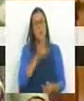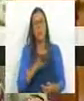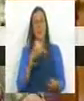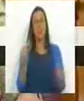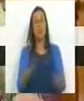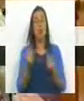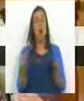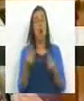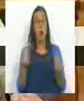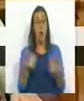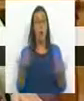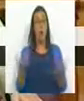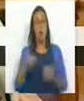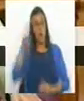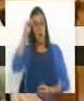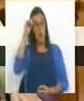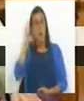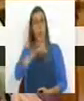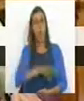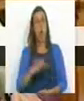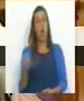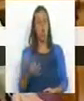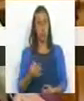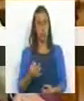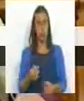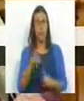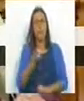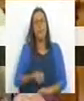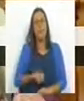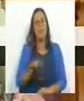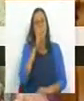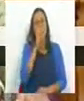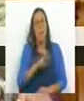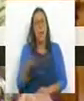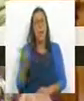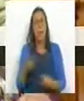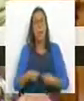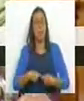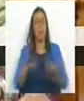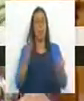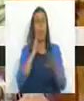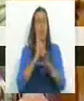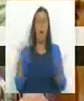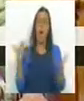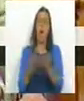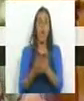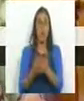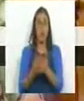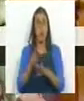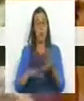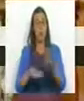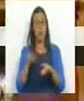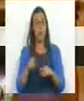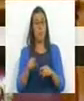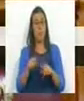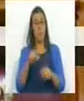de jovens que usufruíram de estágios profissionais e as centenas de milhões de euros foram gastos nos últimos anos para a realização